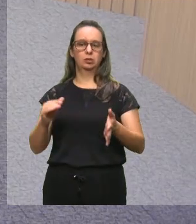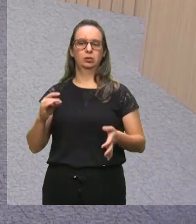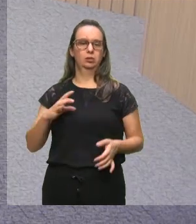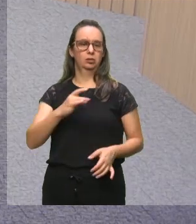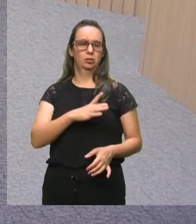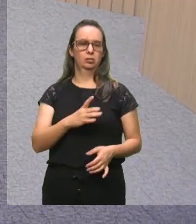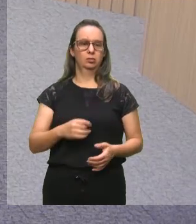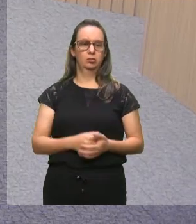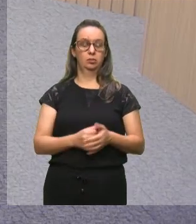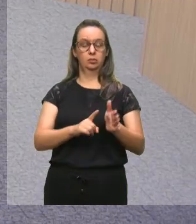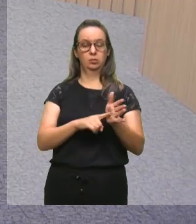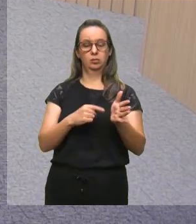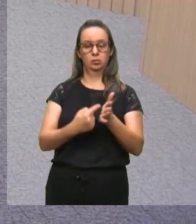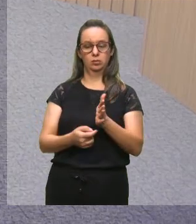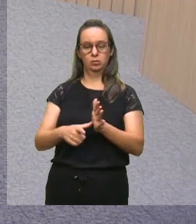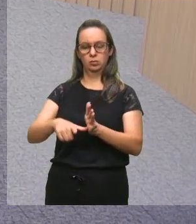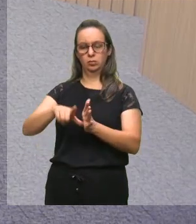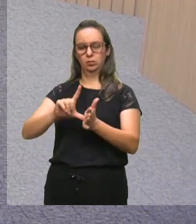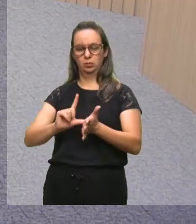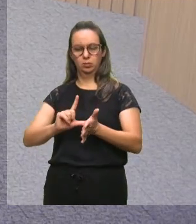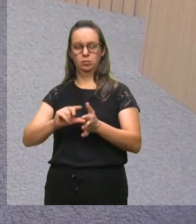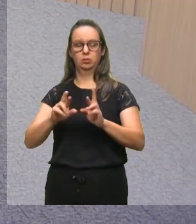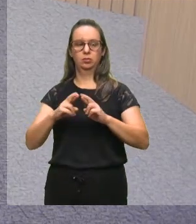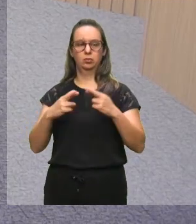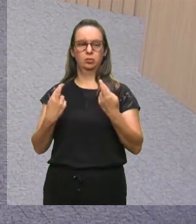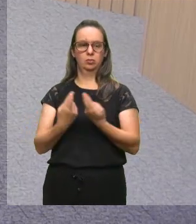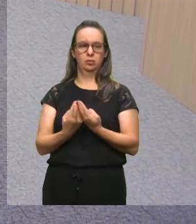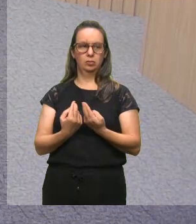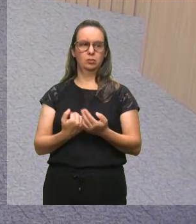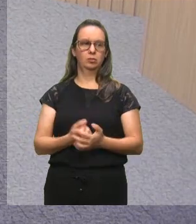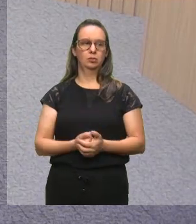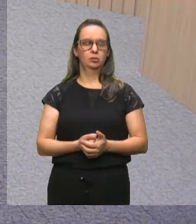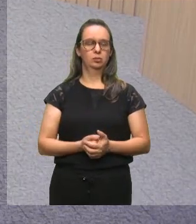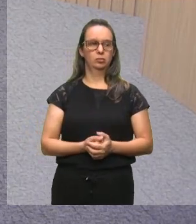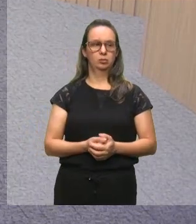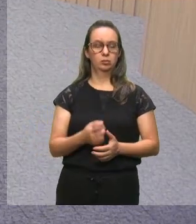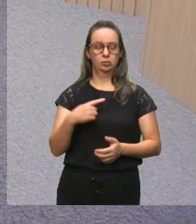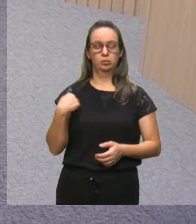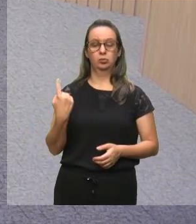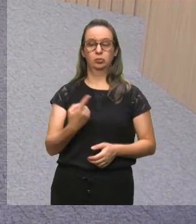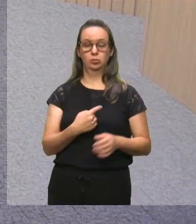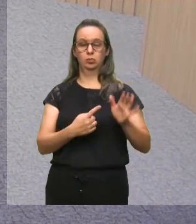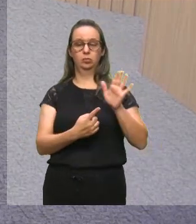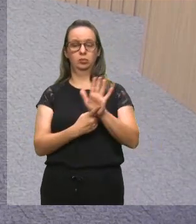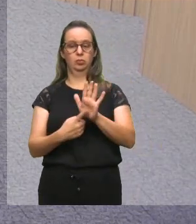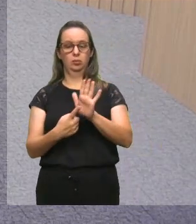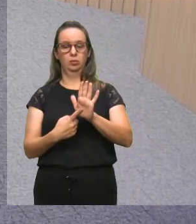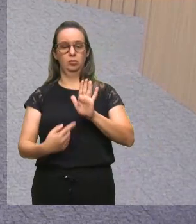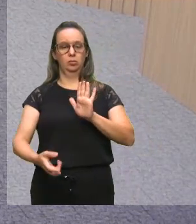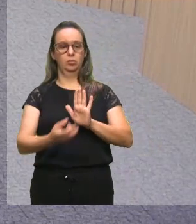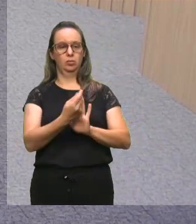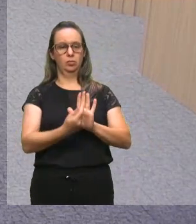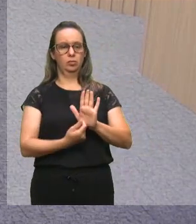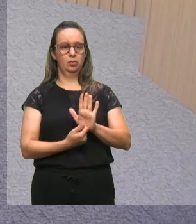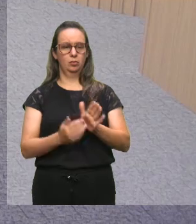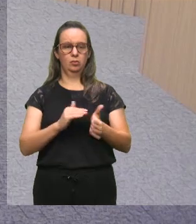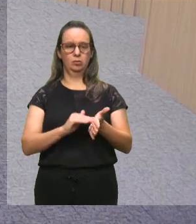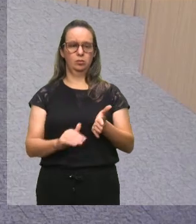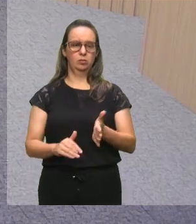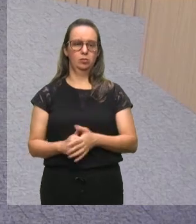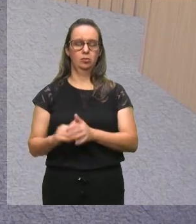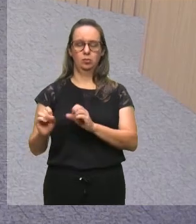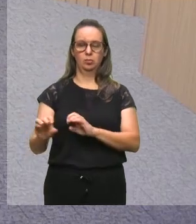tá, antecipou a reunião e marcou com o Conselho. A gente fez uma apresentação do orçamento na Secretaria da